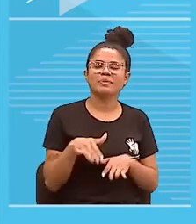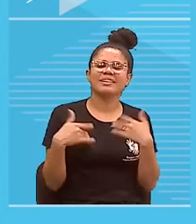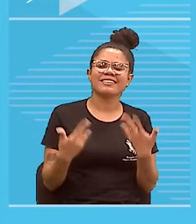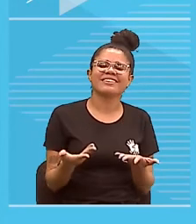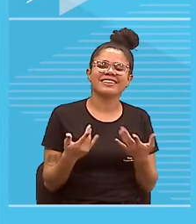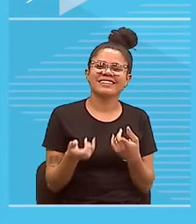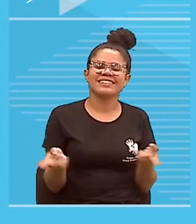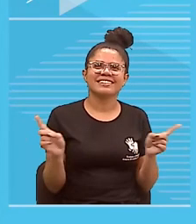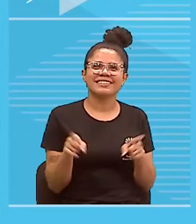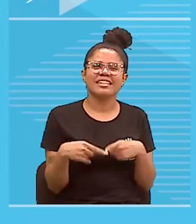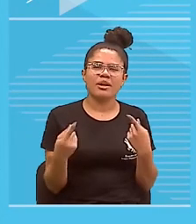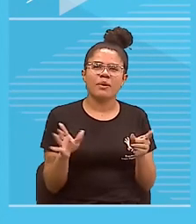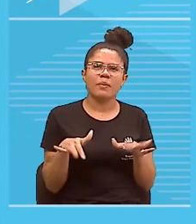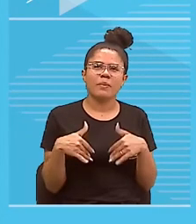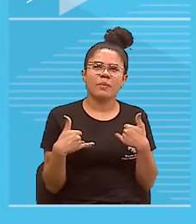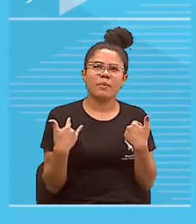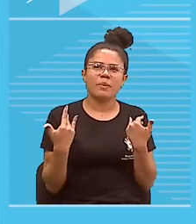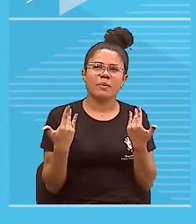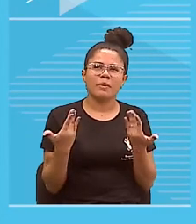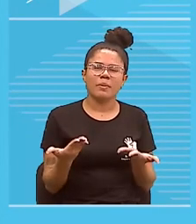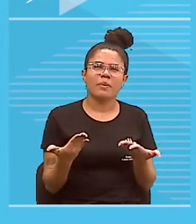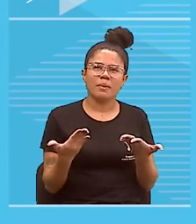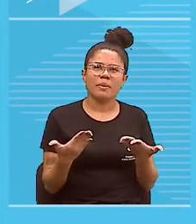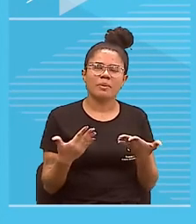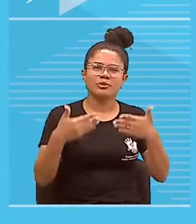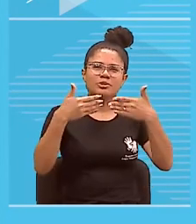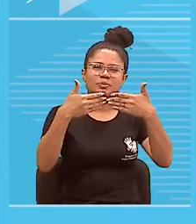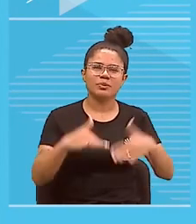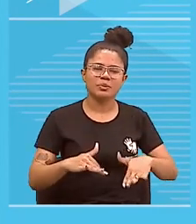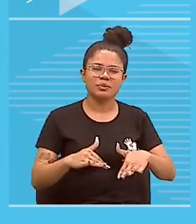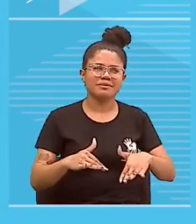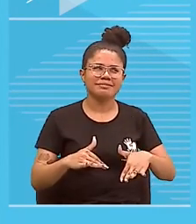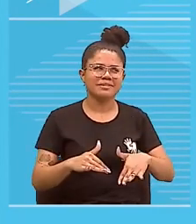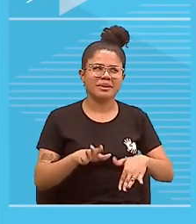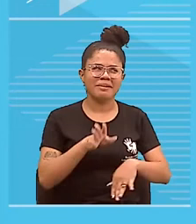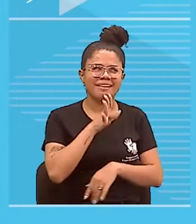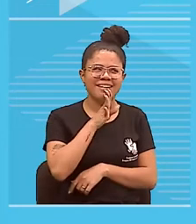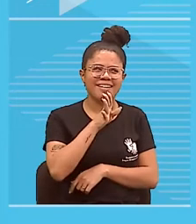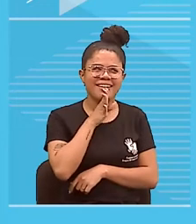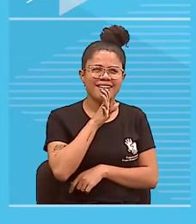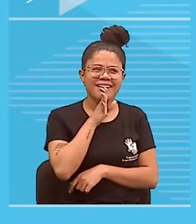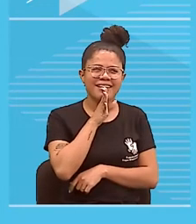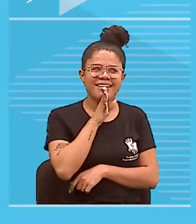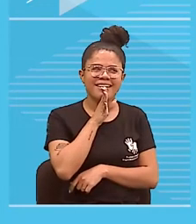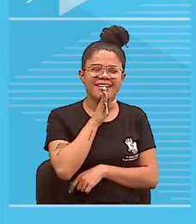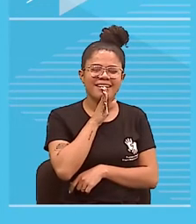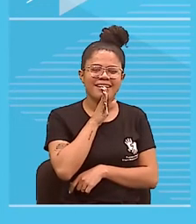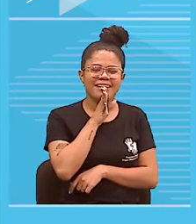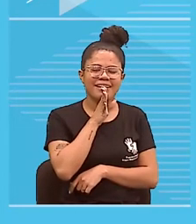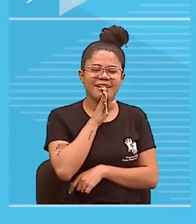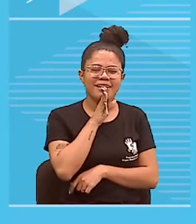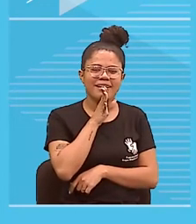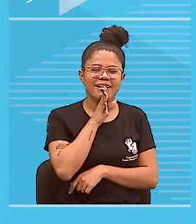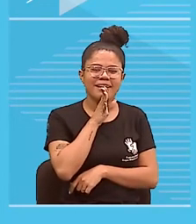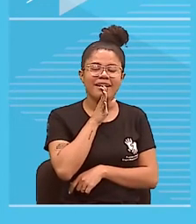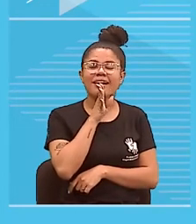música lá que tá no sucesso no momento só que de muro baixo O que começa com c e termina com um rolé